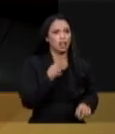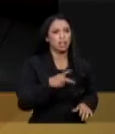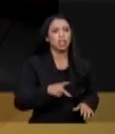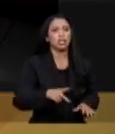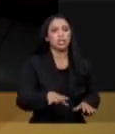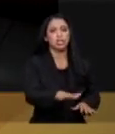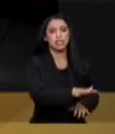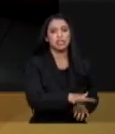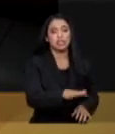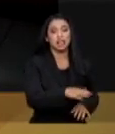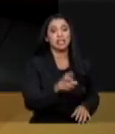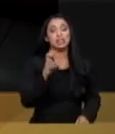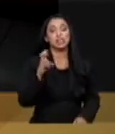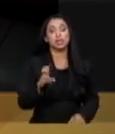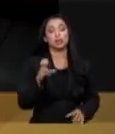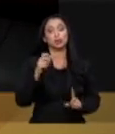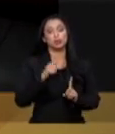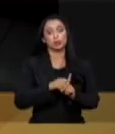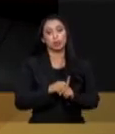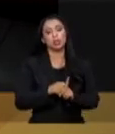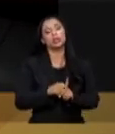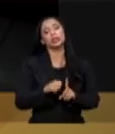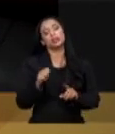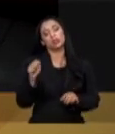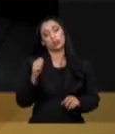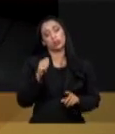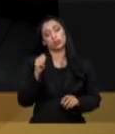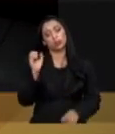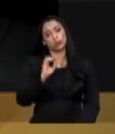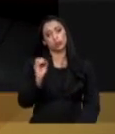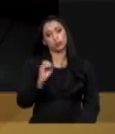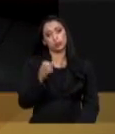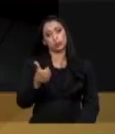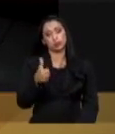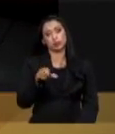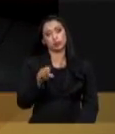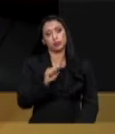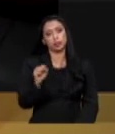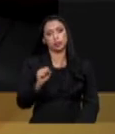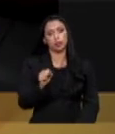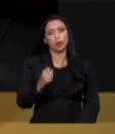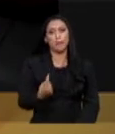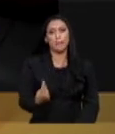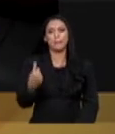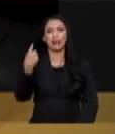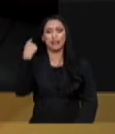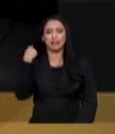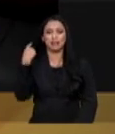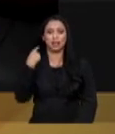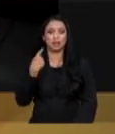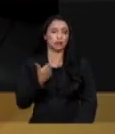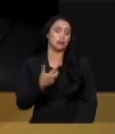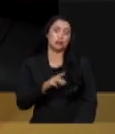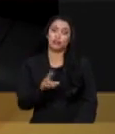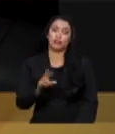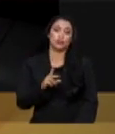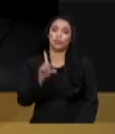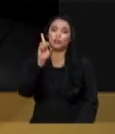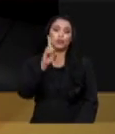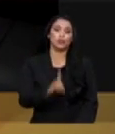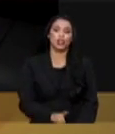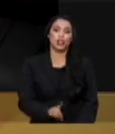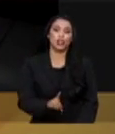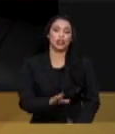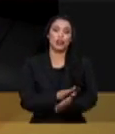em 5 de outubro de 88 é desconsiderar esse passado muito recente no qual sequer tínhamos o direito de escolher os